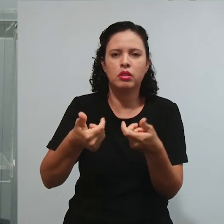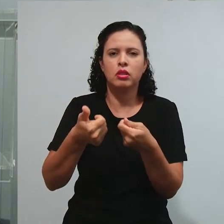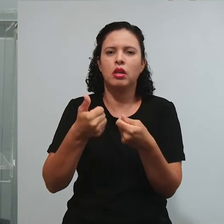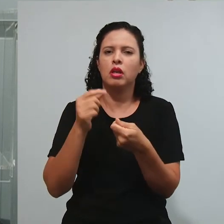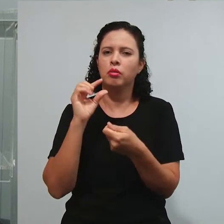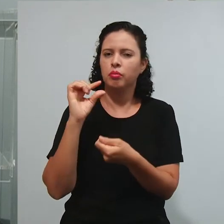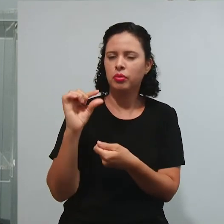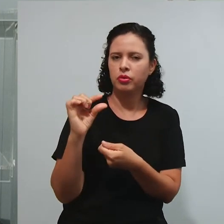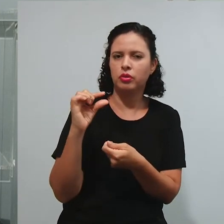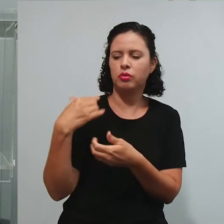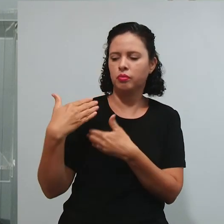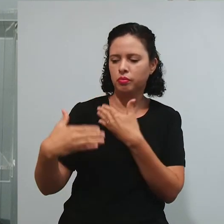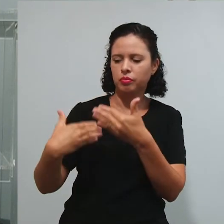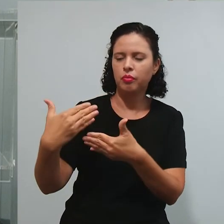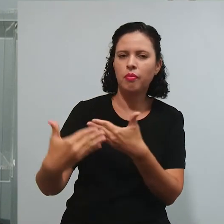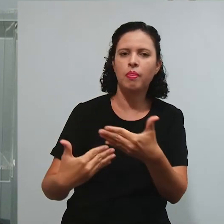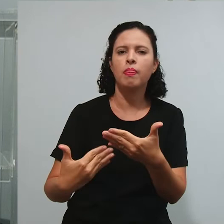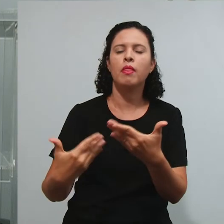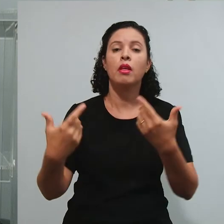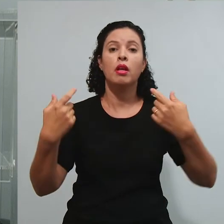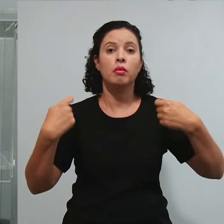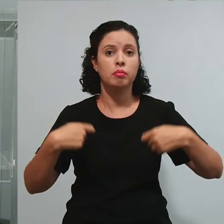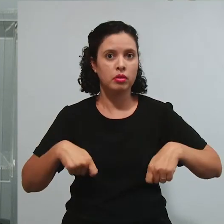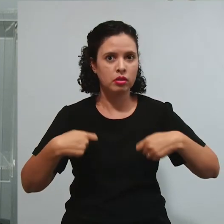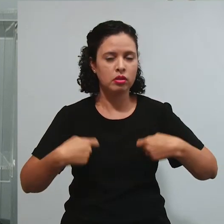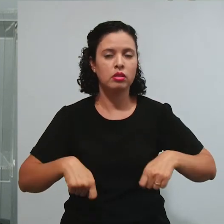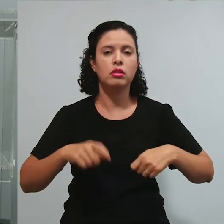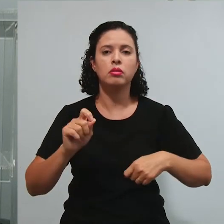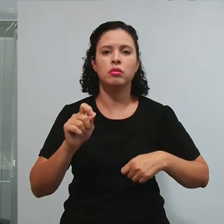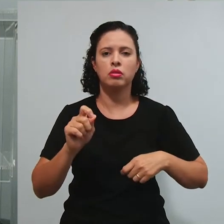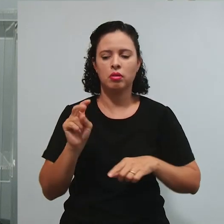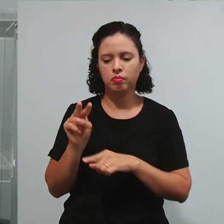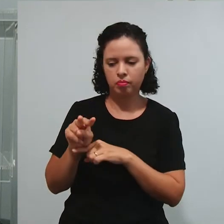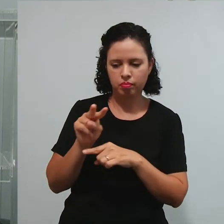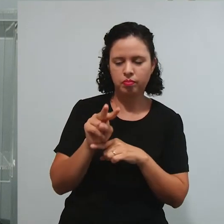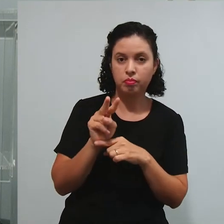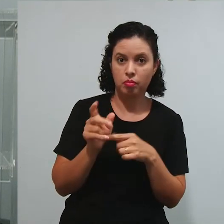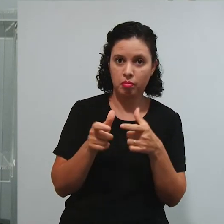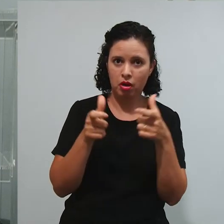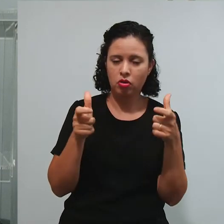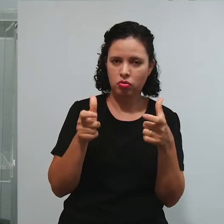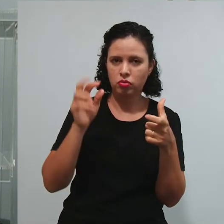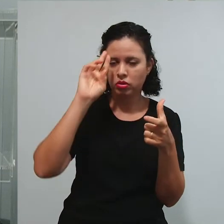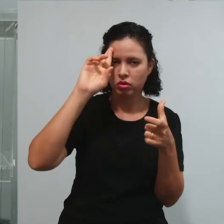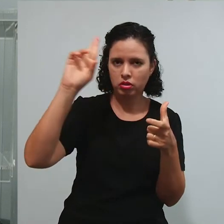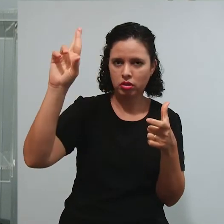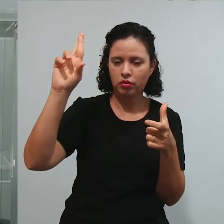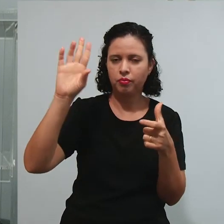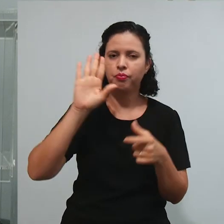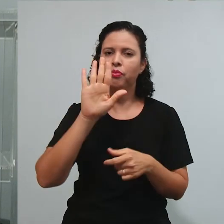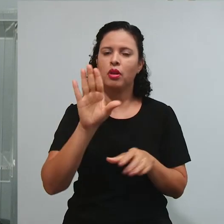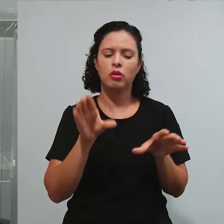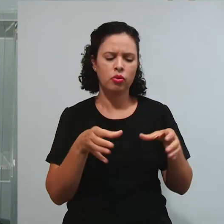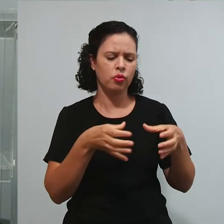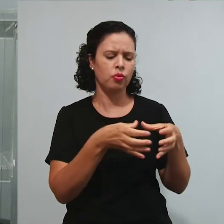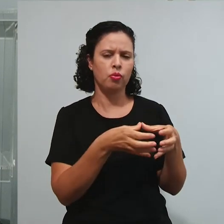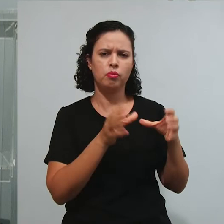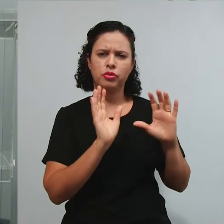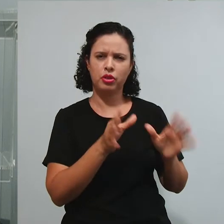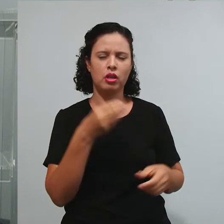que está sendo desenvolvido, ela precisa de um acompanhamento maior da liderança. Agora, equipes